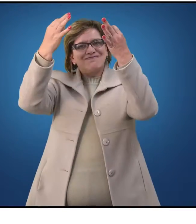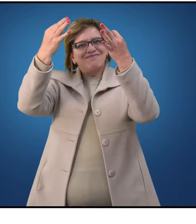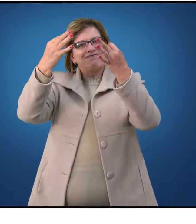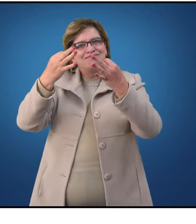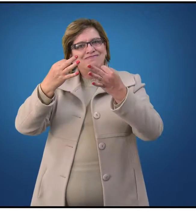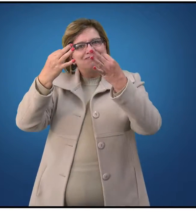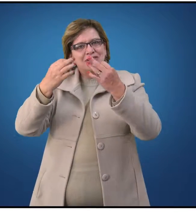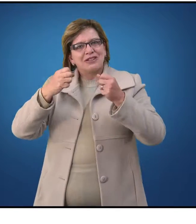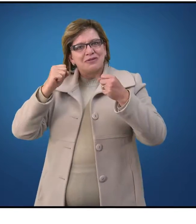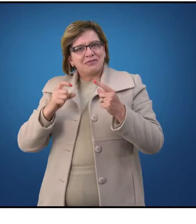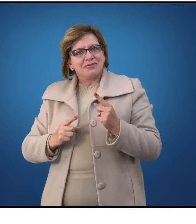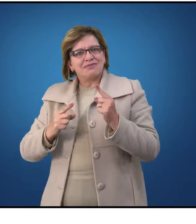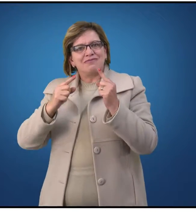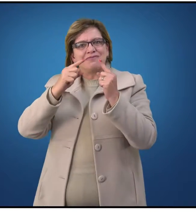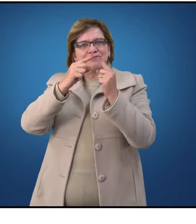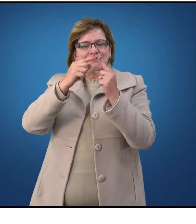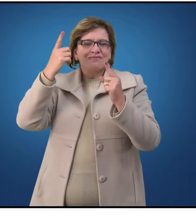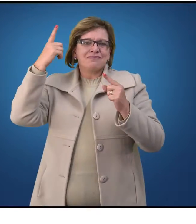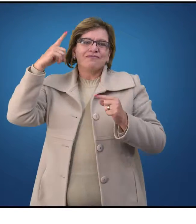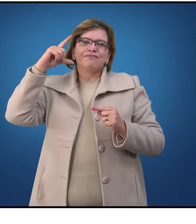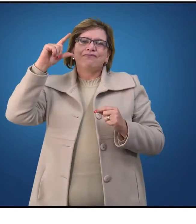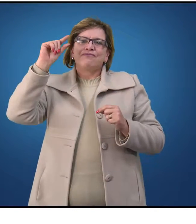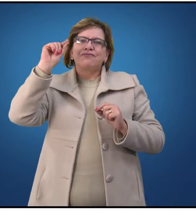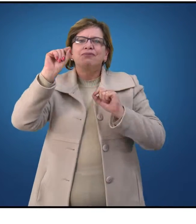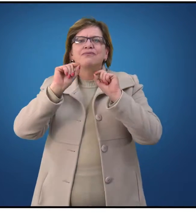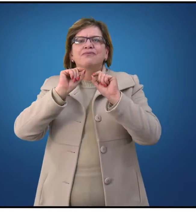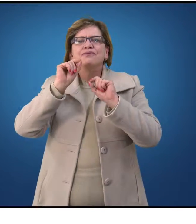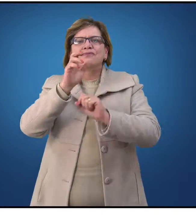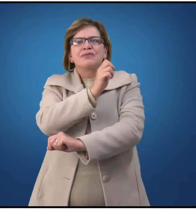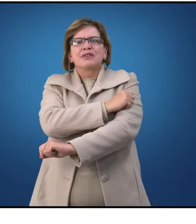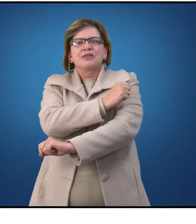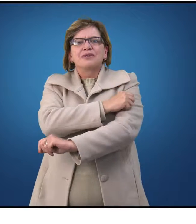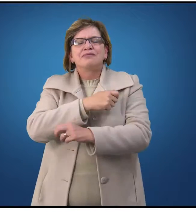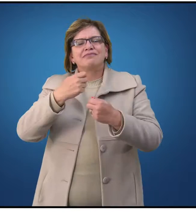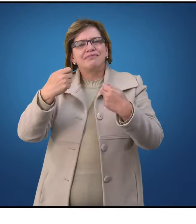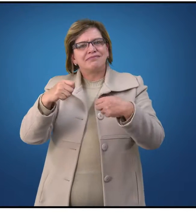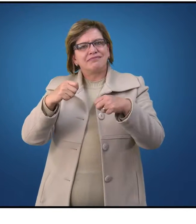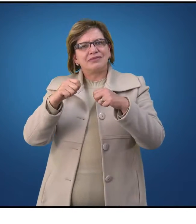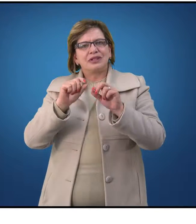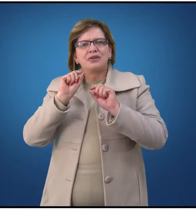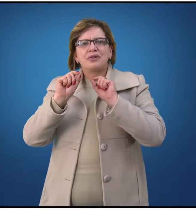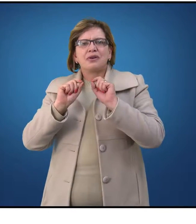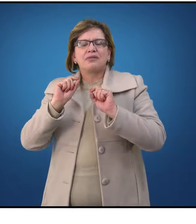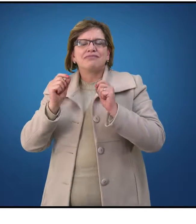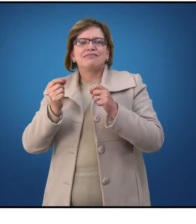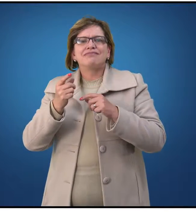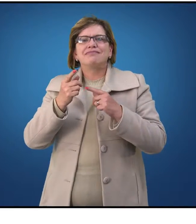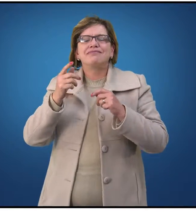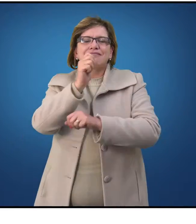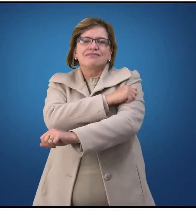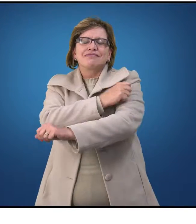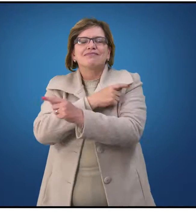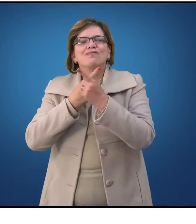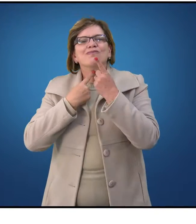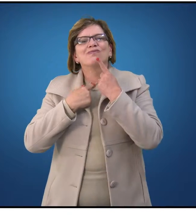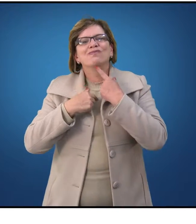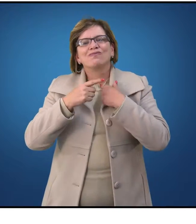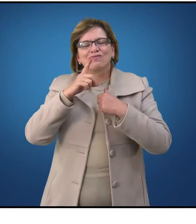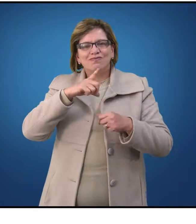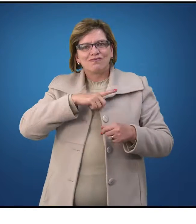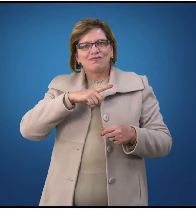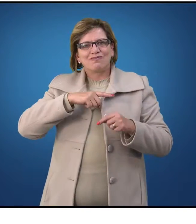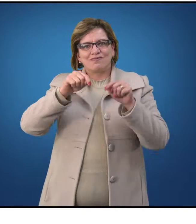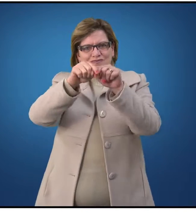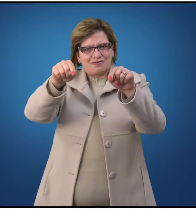que atinja aquilo que o aluno pretende, aquilo que o aluno se interessa em sala de aula. E